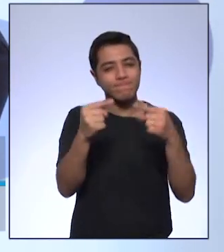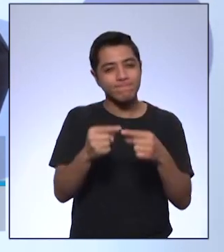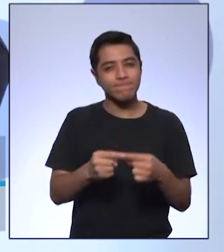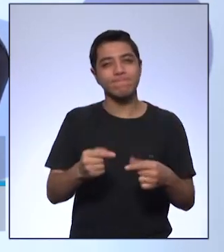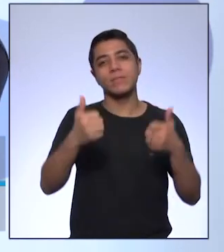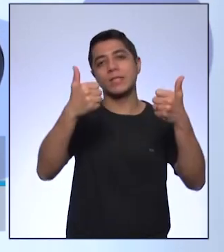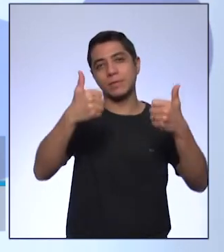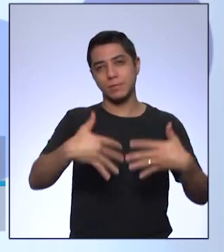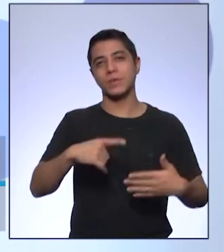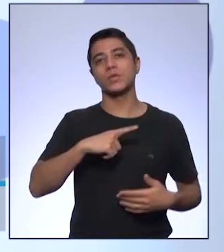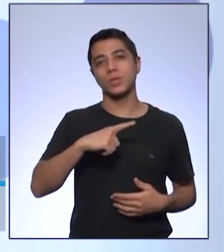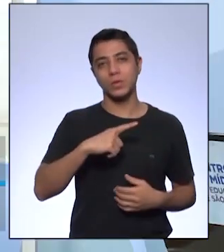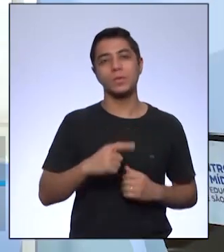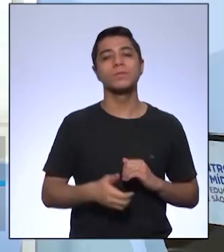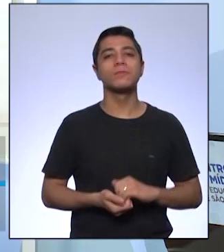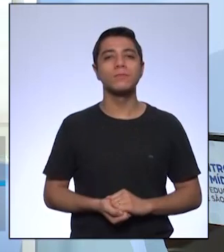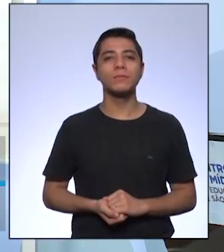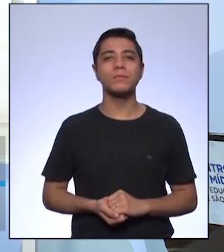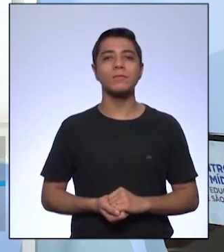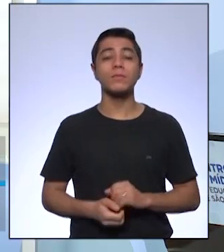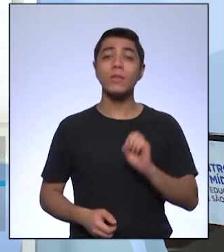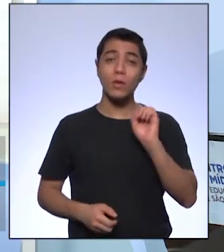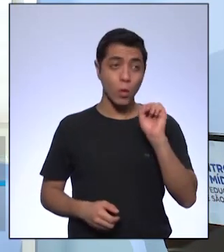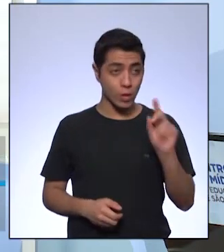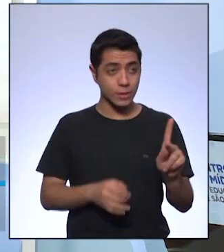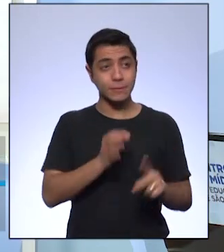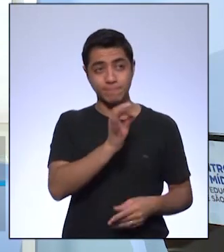uma demanda ali, É né? verdade. Tá? Vamos lá.